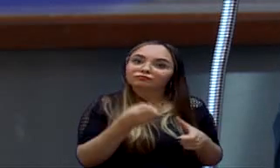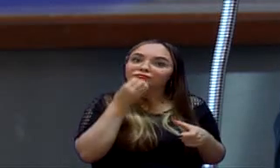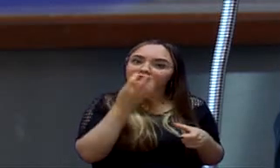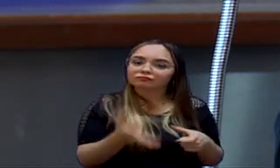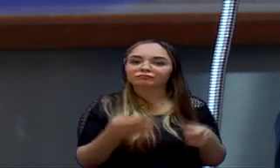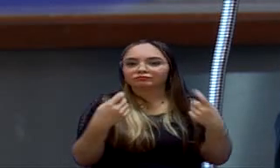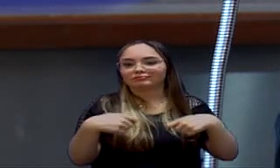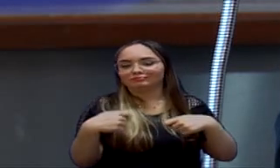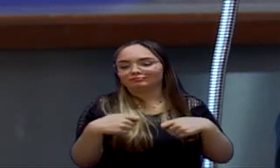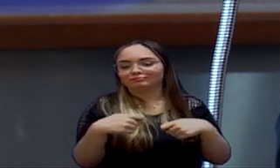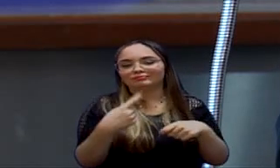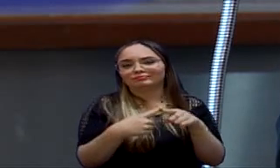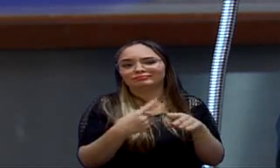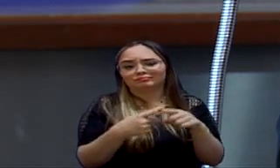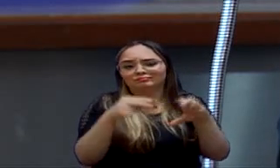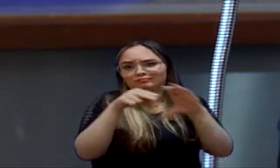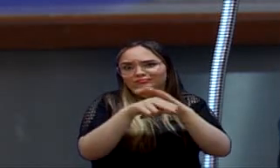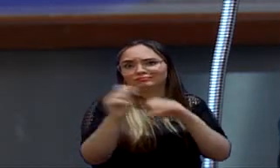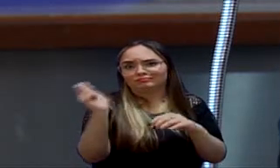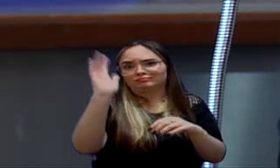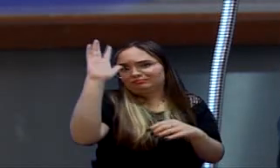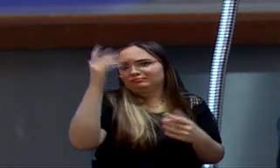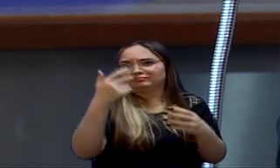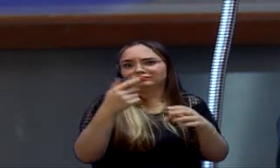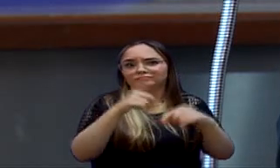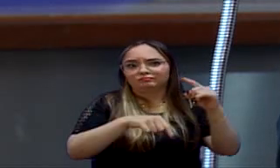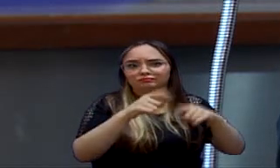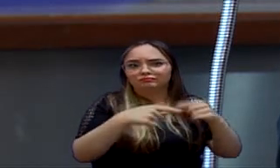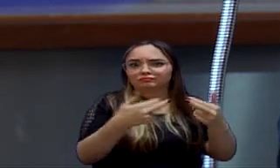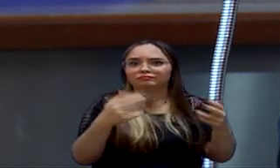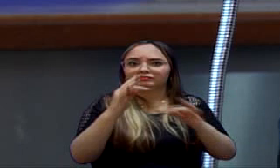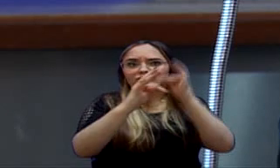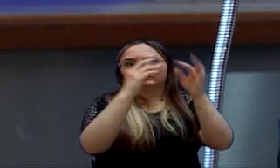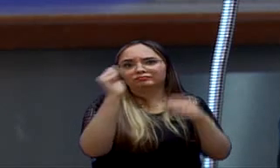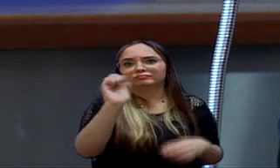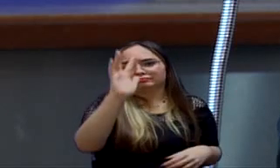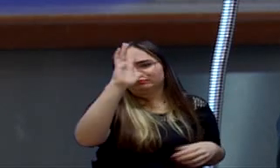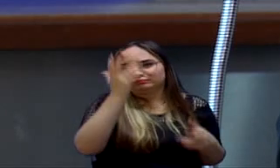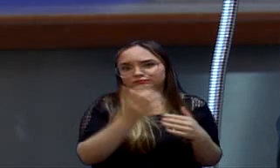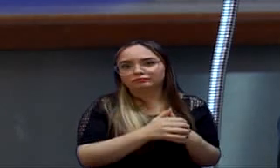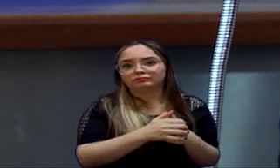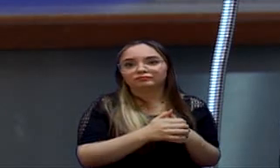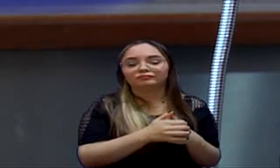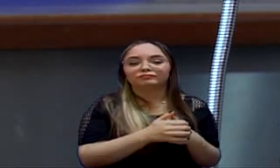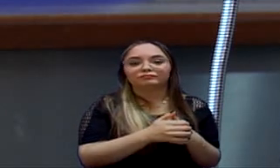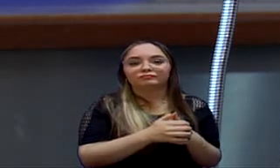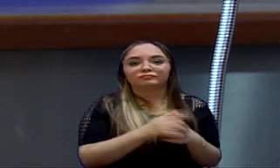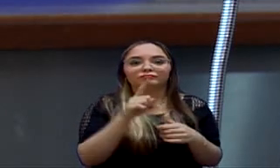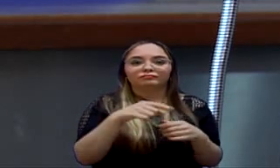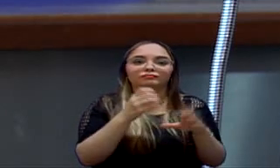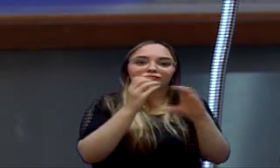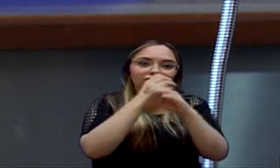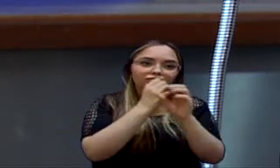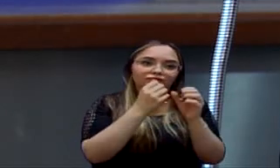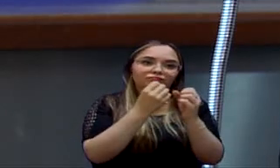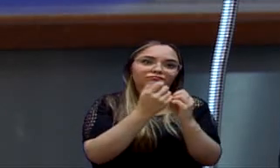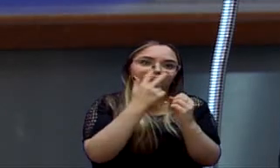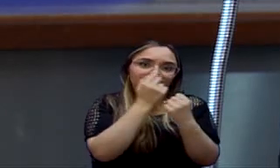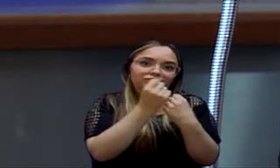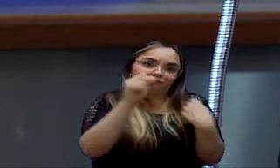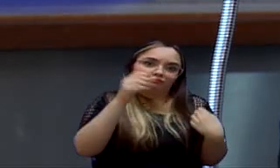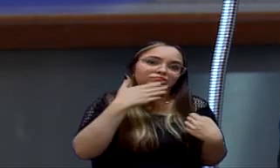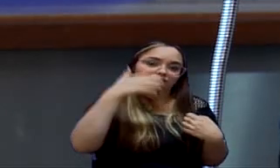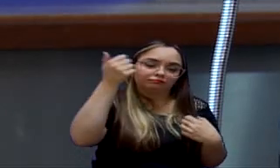conseguir né com uma equipe com tecnologia fazer ressonância são os grandes laboratórios que tem essa condição